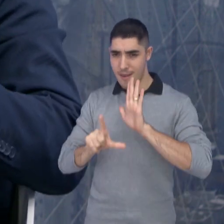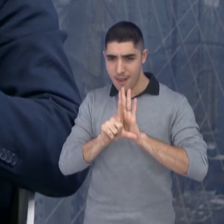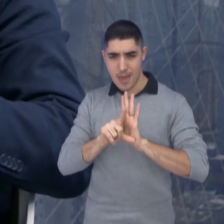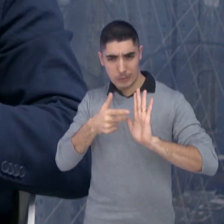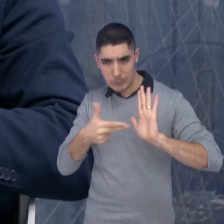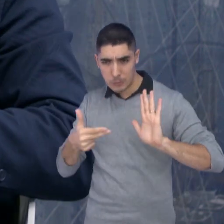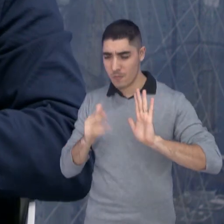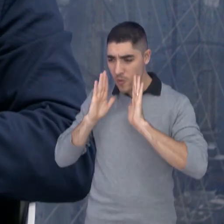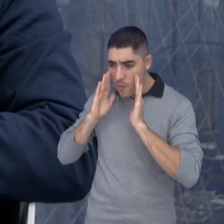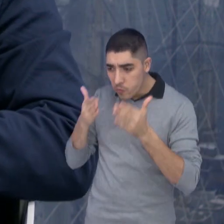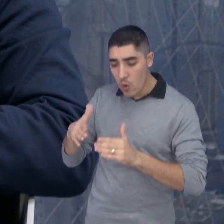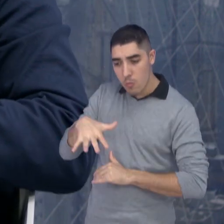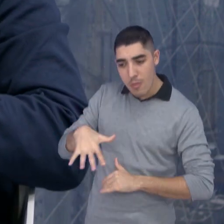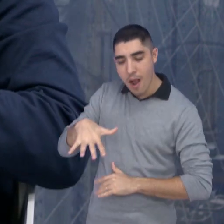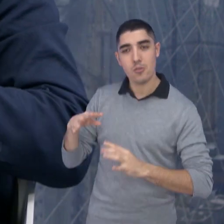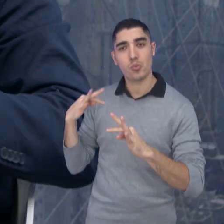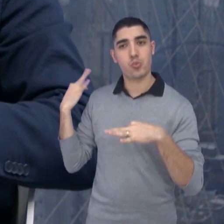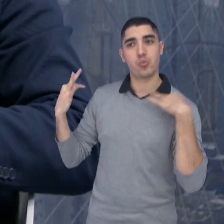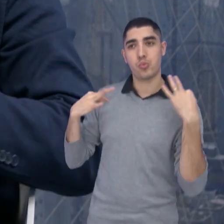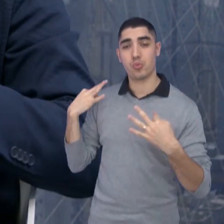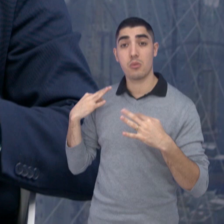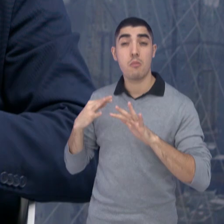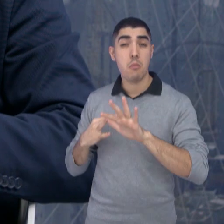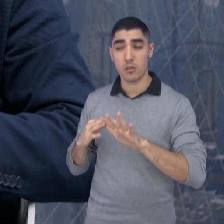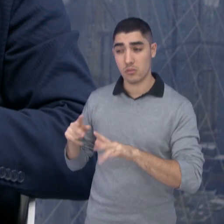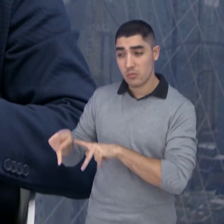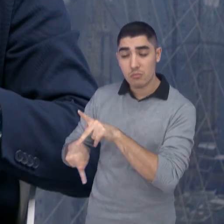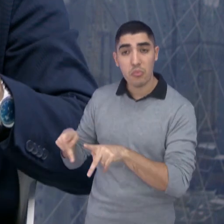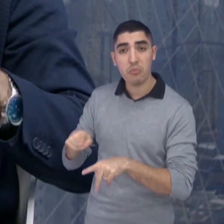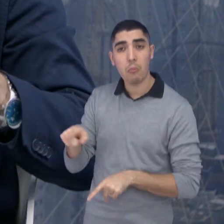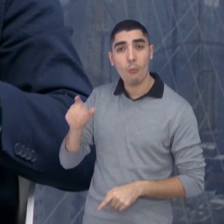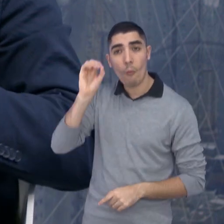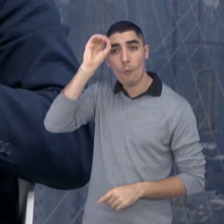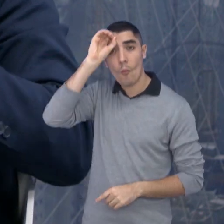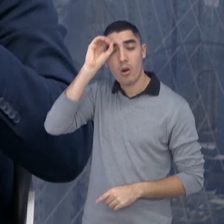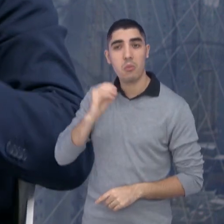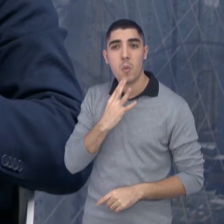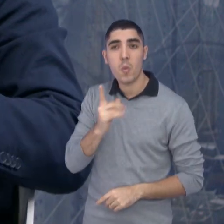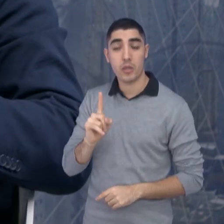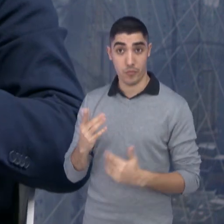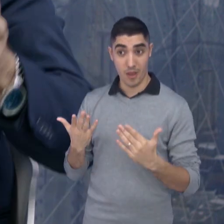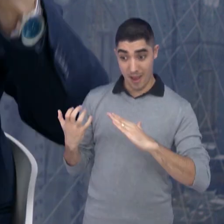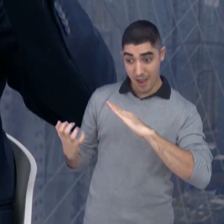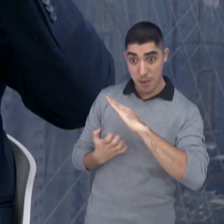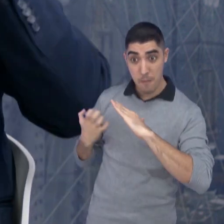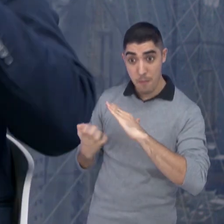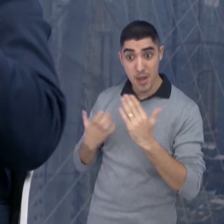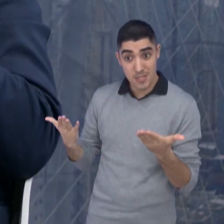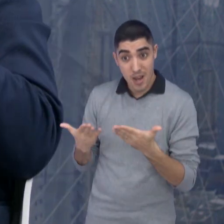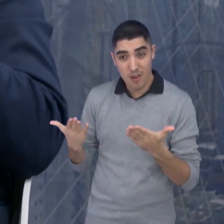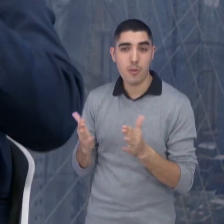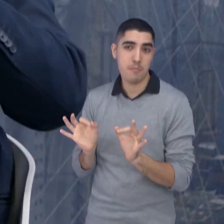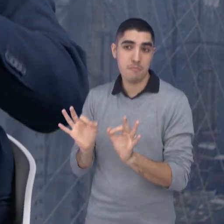que pudesse desenvolver essa atividade. No entanto, a população não estava preparada. Então, as empresas que hoje operam na localidade são todas empresas de